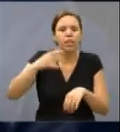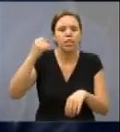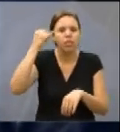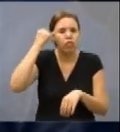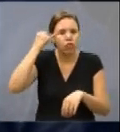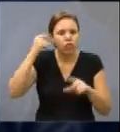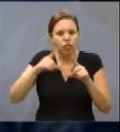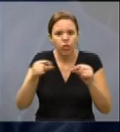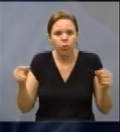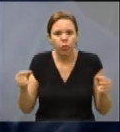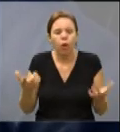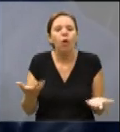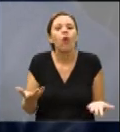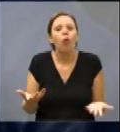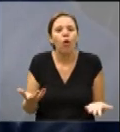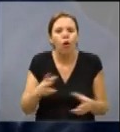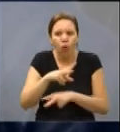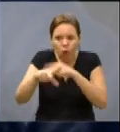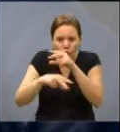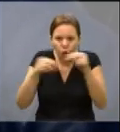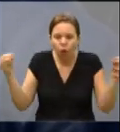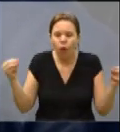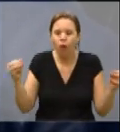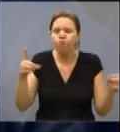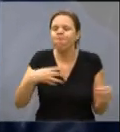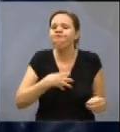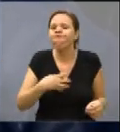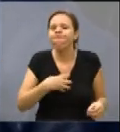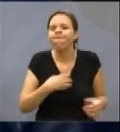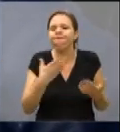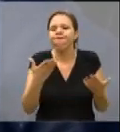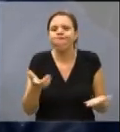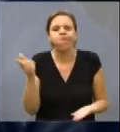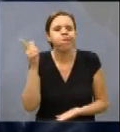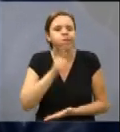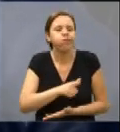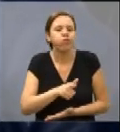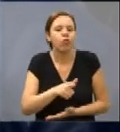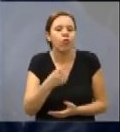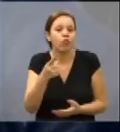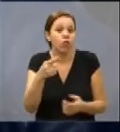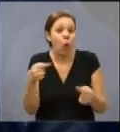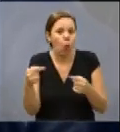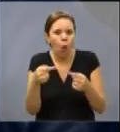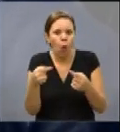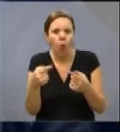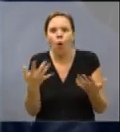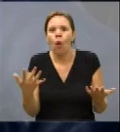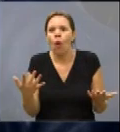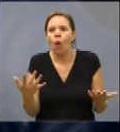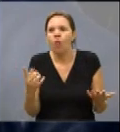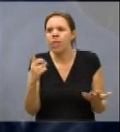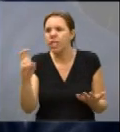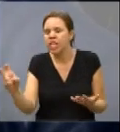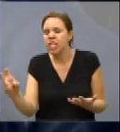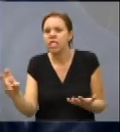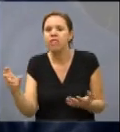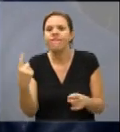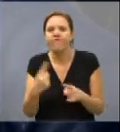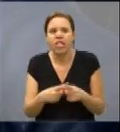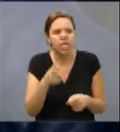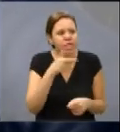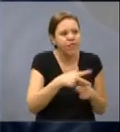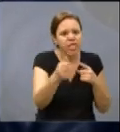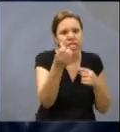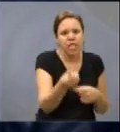e foi premiada. Então, qual que é esse sentimento de ganhar? Porque você concorreu 15 vezes e ganhou